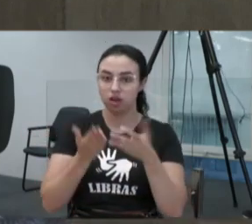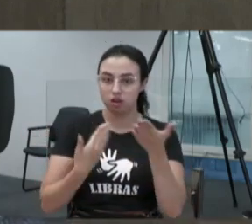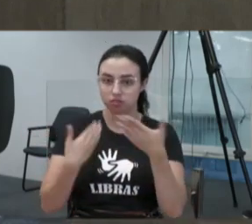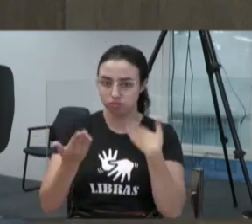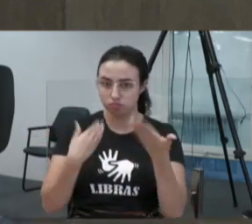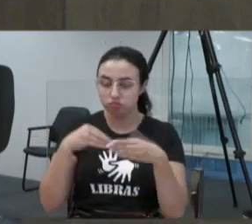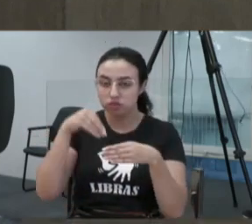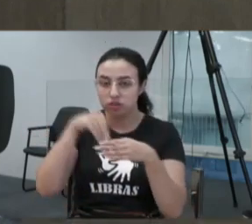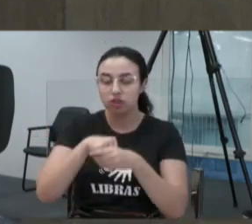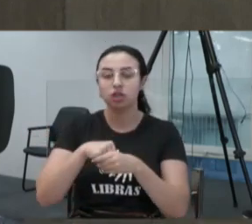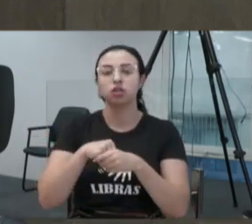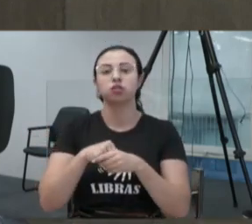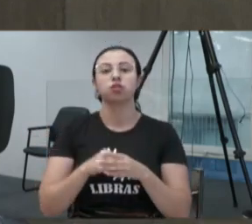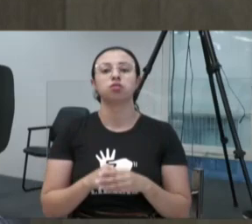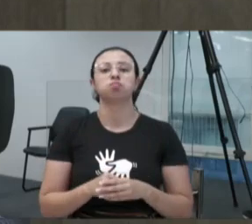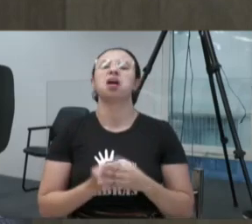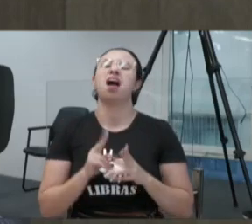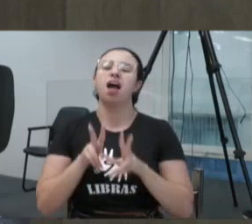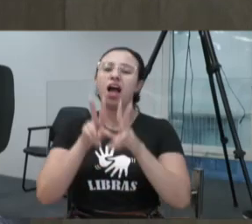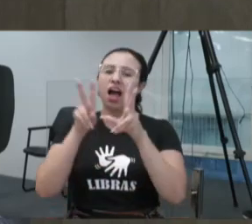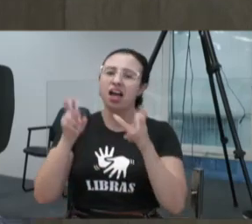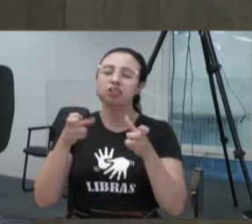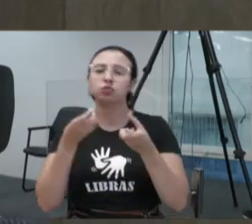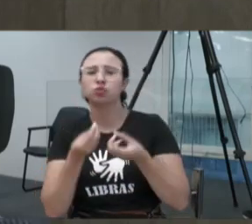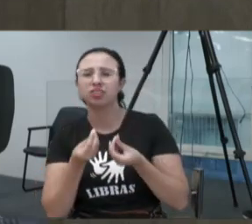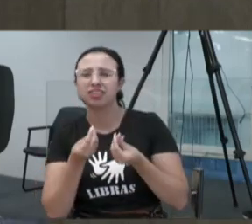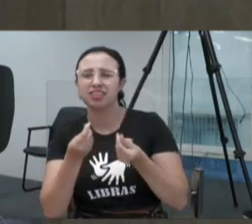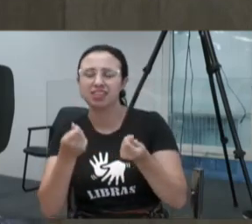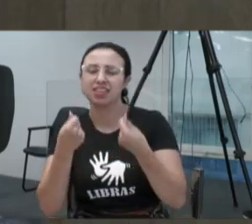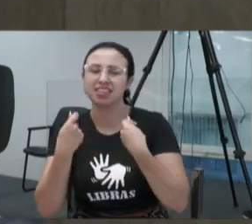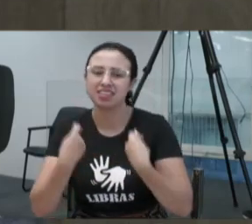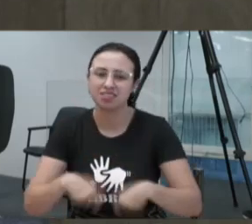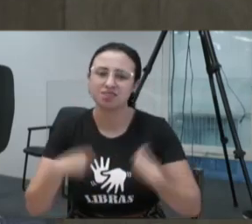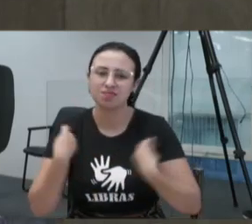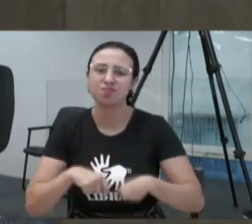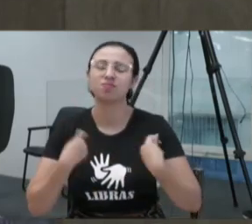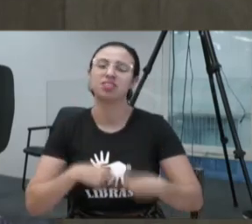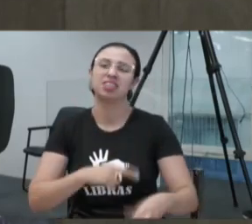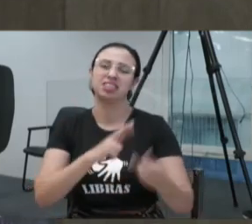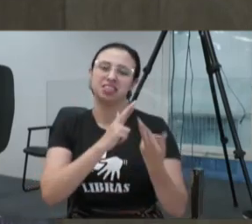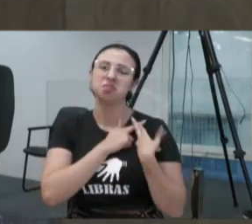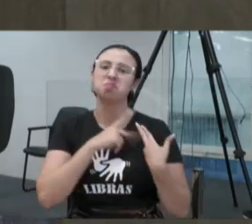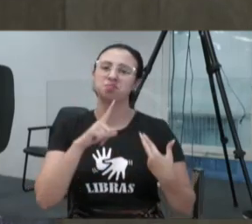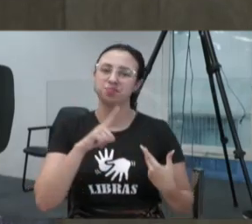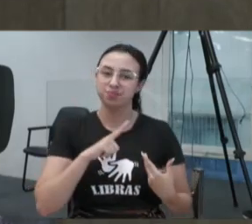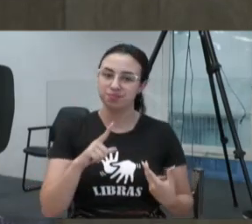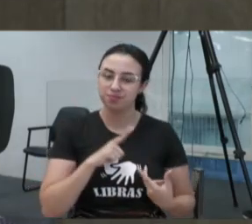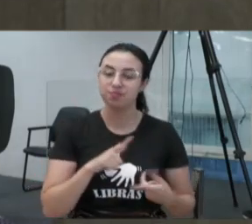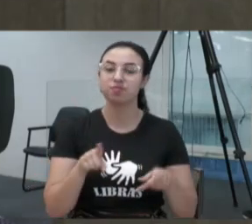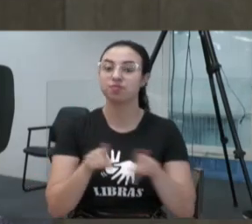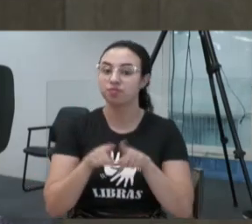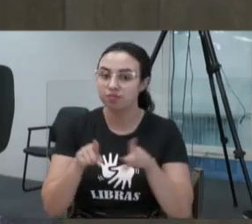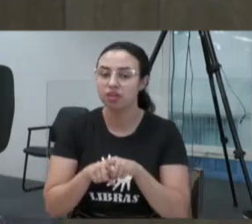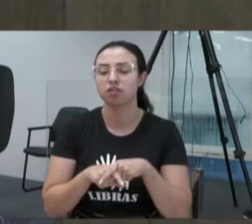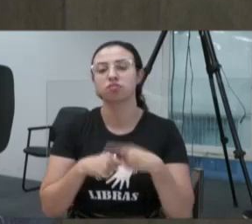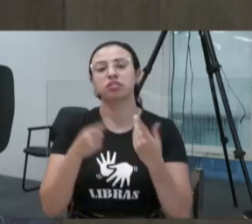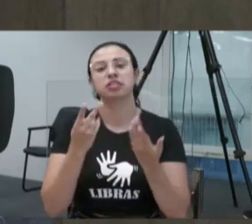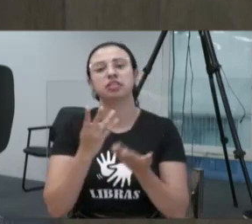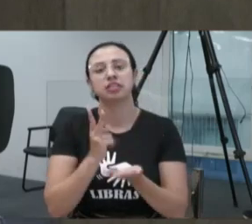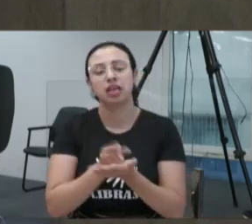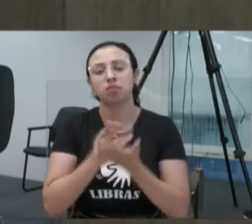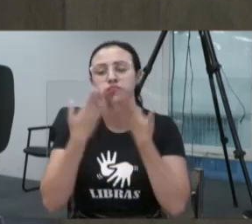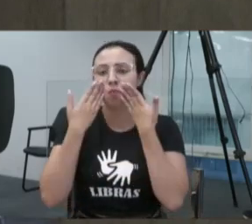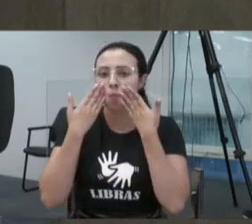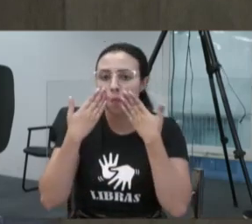dentro do plenarinho, um assunto muito delicado que requer muita responsabilidade, muita transparência, para